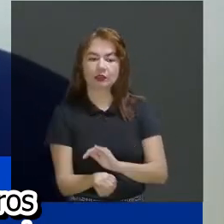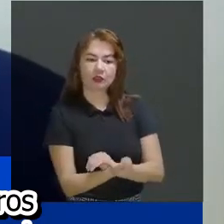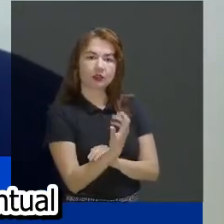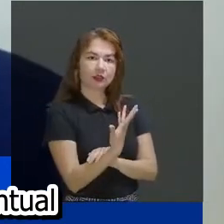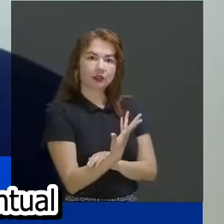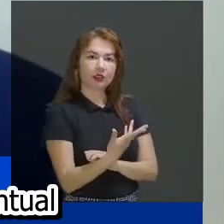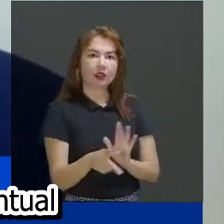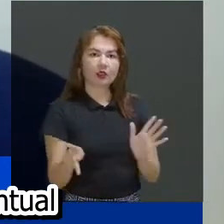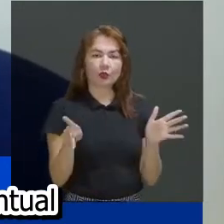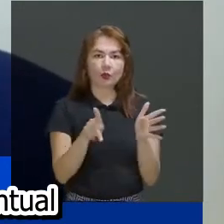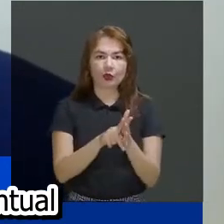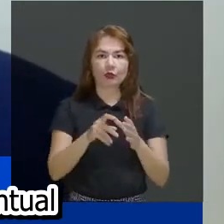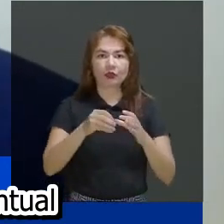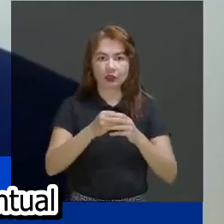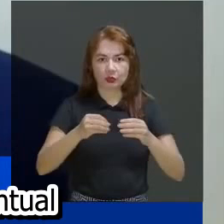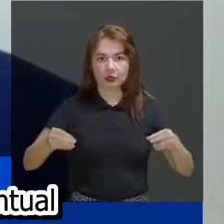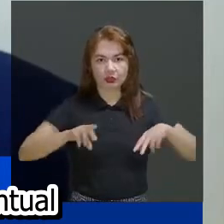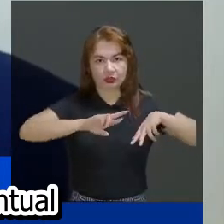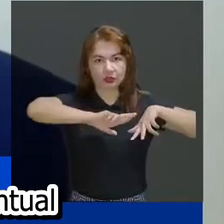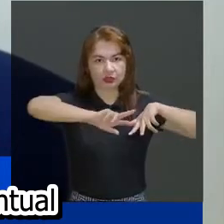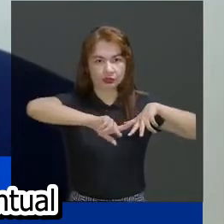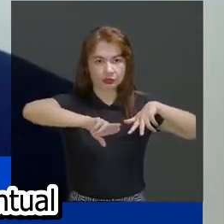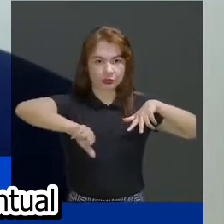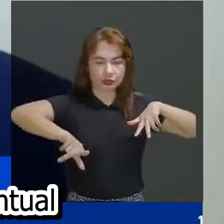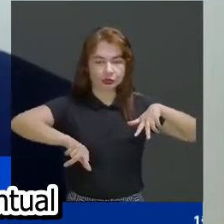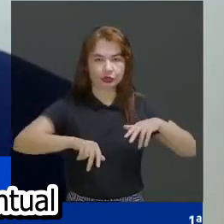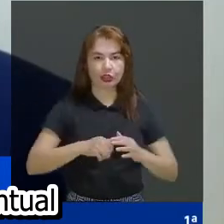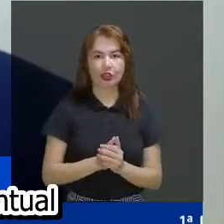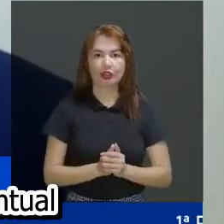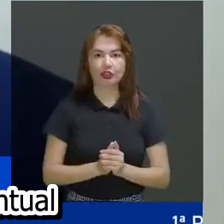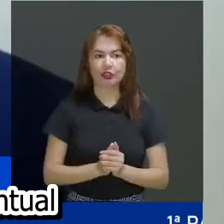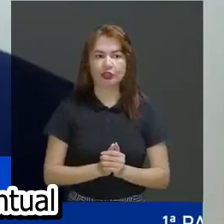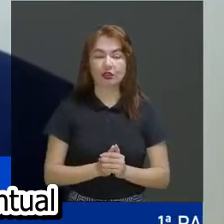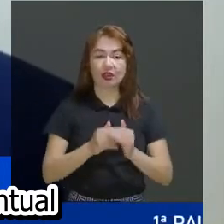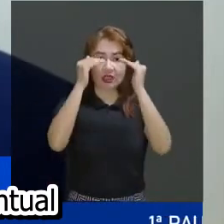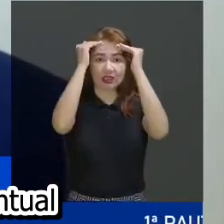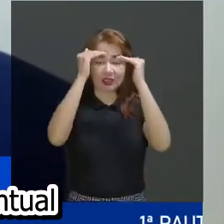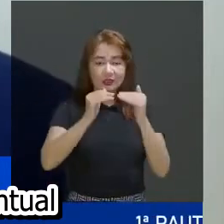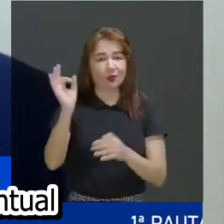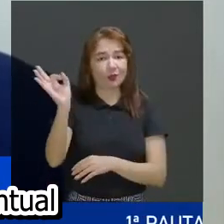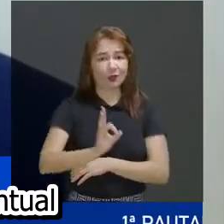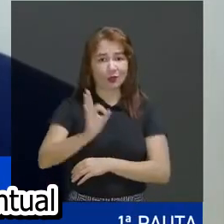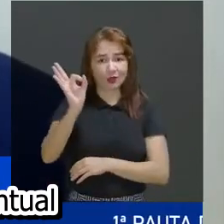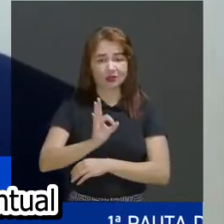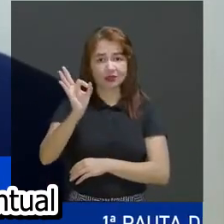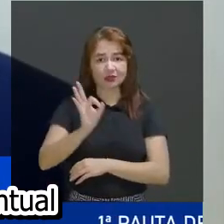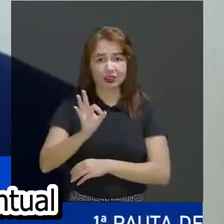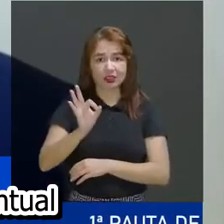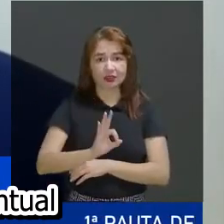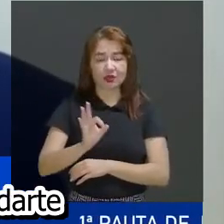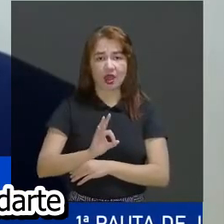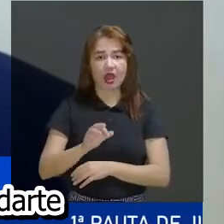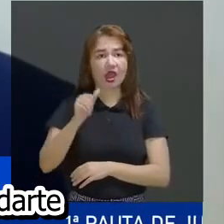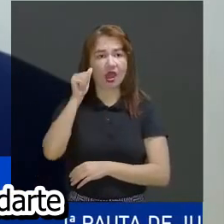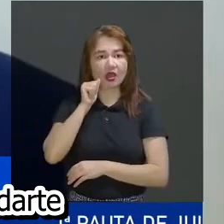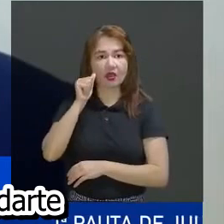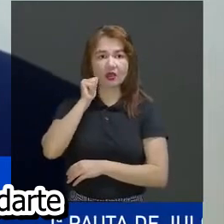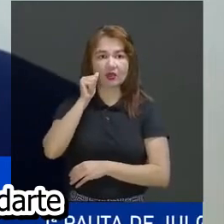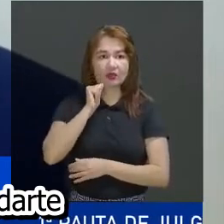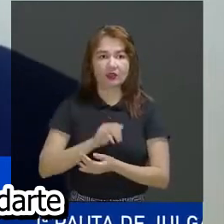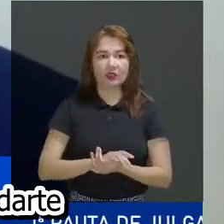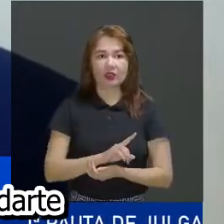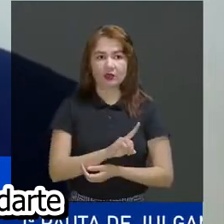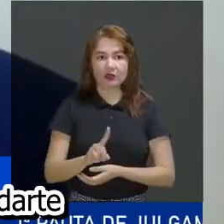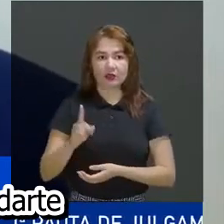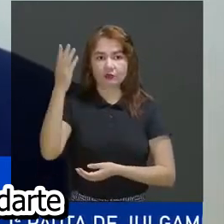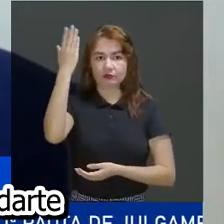ação afirmativa da cota de gênero, esse descumprimento do percentual mínimo para financiamento de candidaturas femininas não